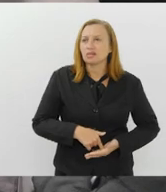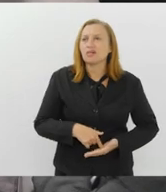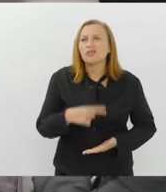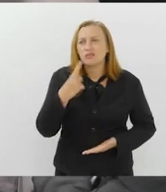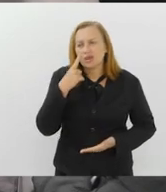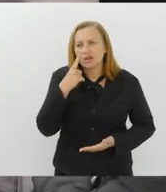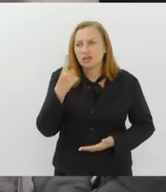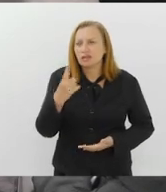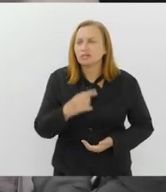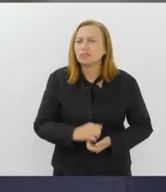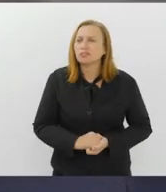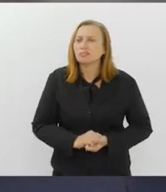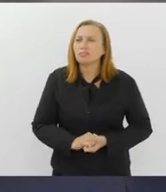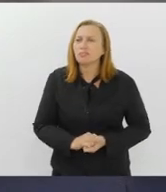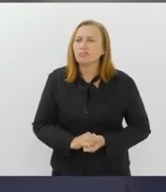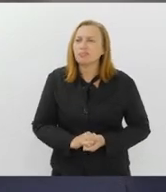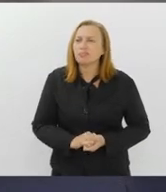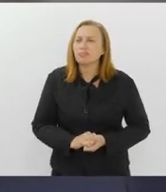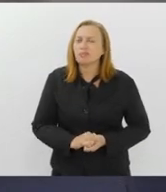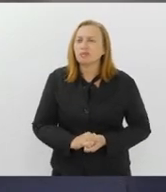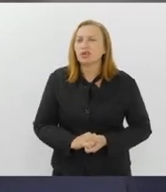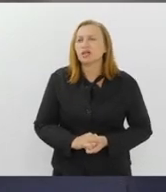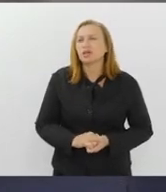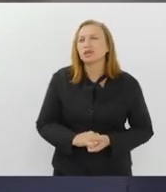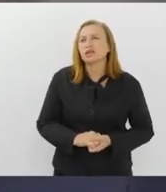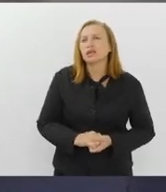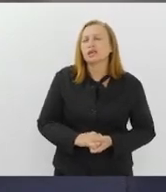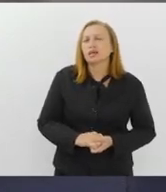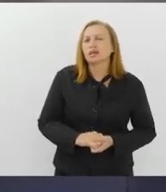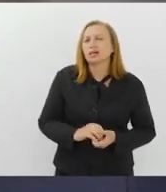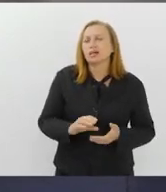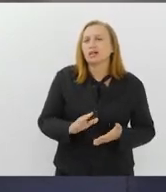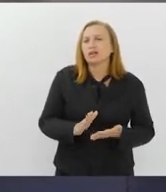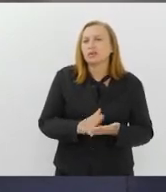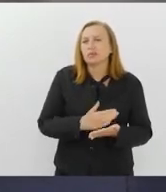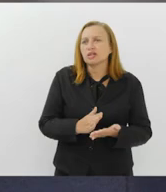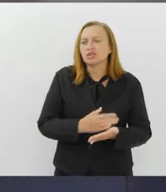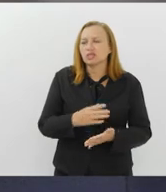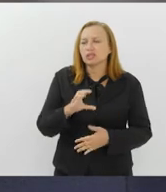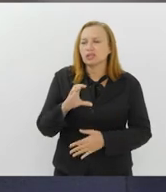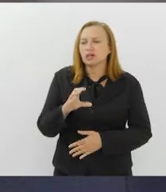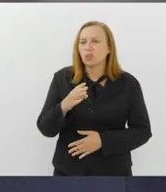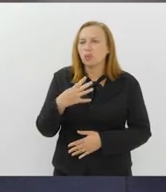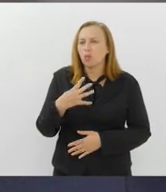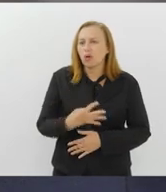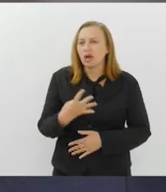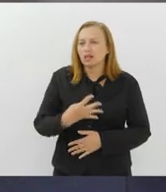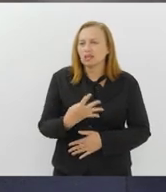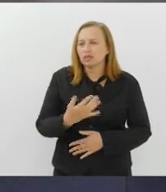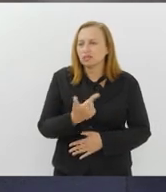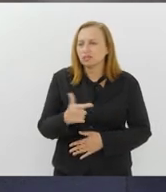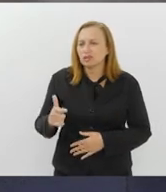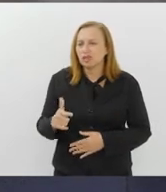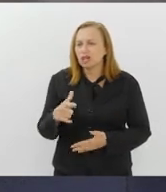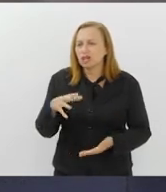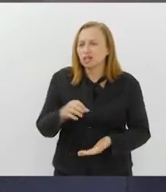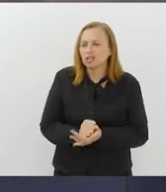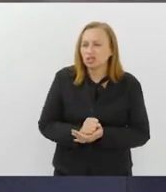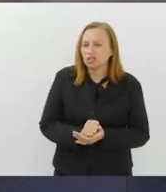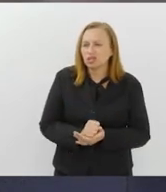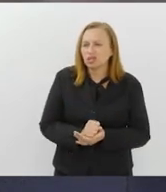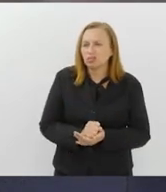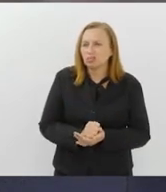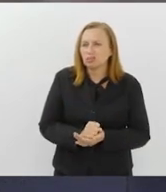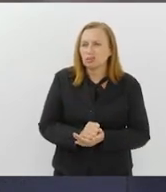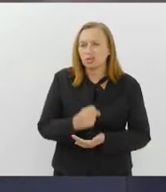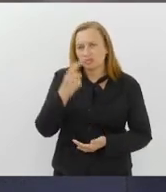favor, doutor Paulo, se na página 4 não fala aqui o resultado. Faixa 0. Operadoras que não têm o registro de demanda de reclamação aptas ao